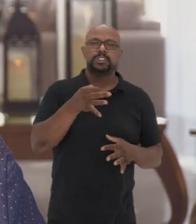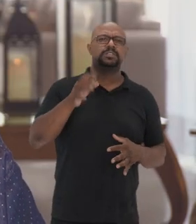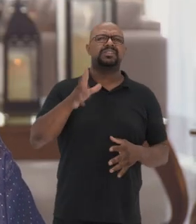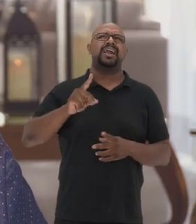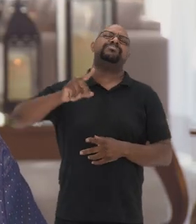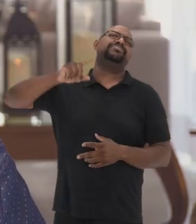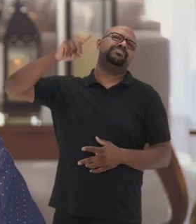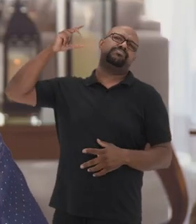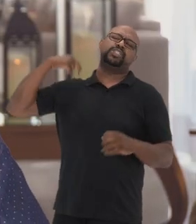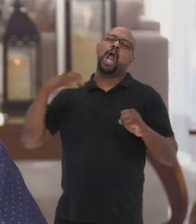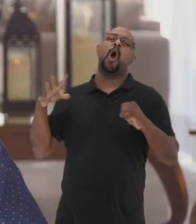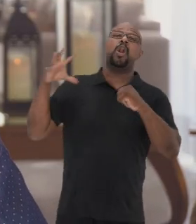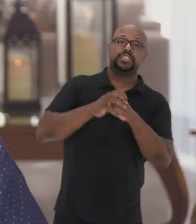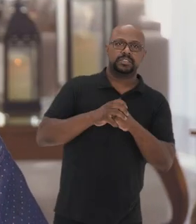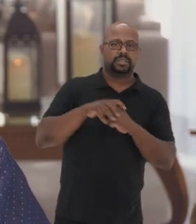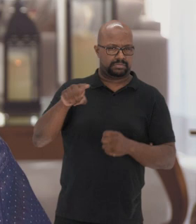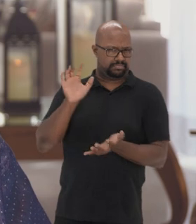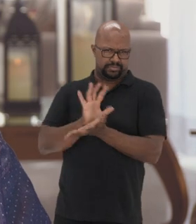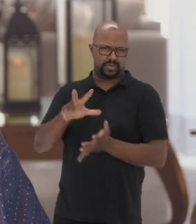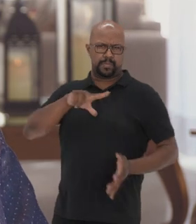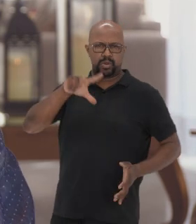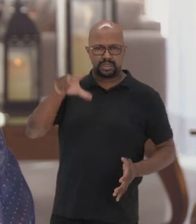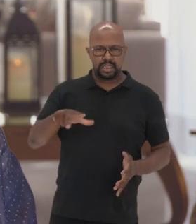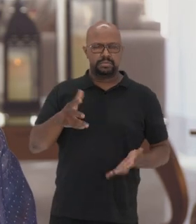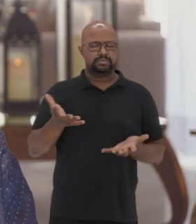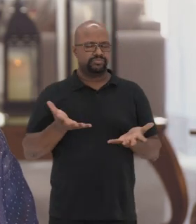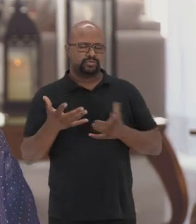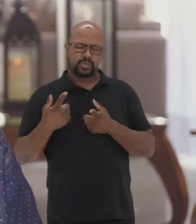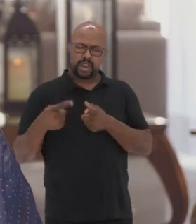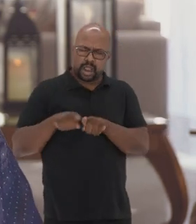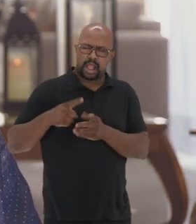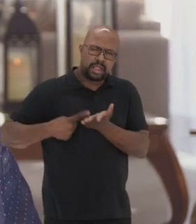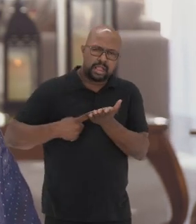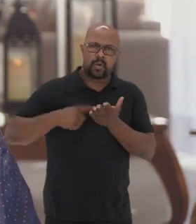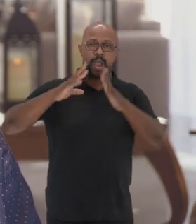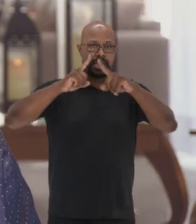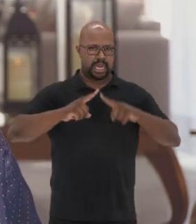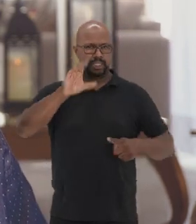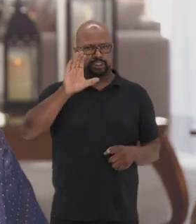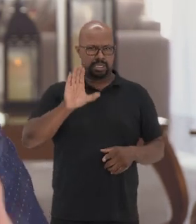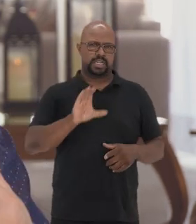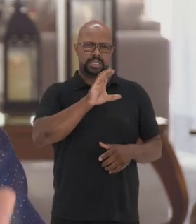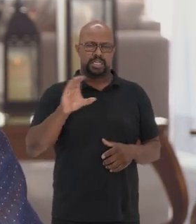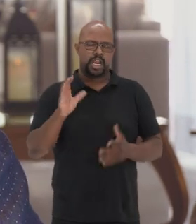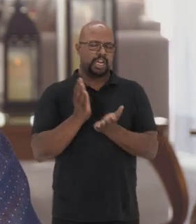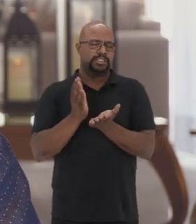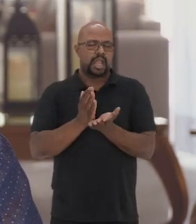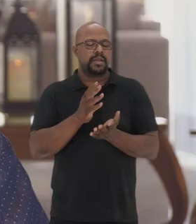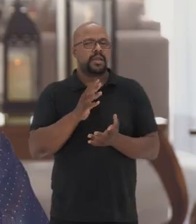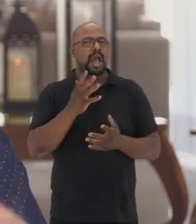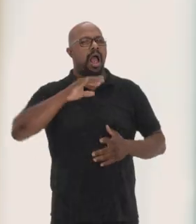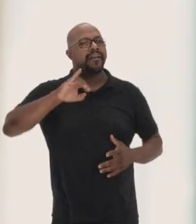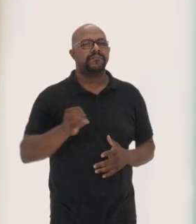os primórdios da colonização A coroa portuguesa articulada com a igreja cristã utilizou da música para implementar